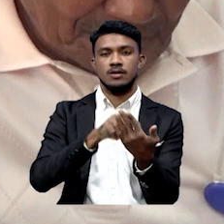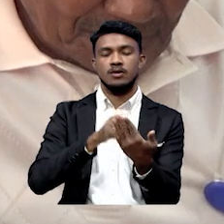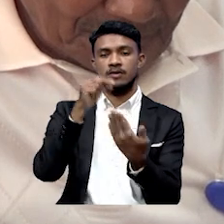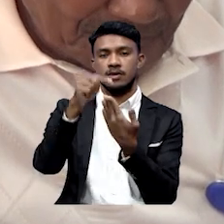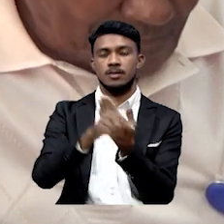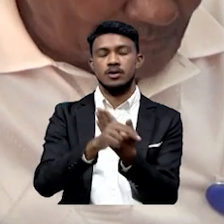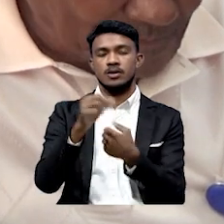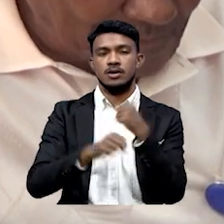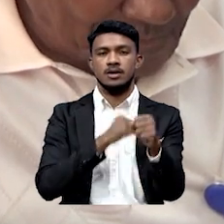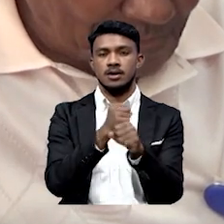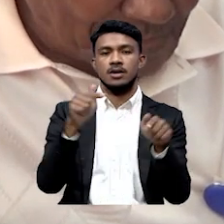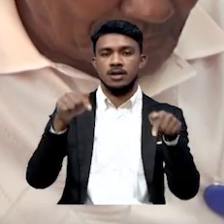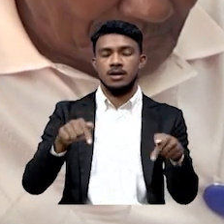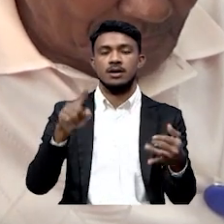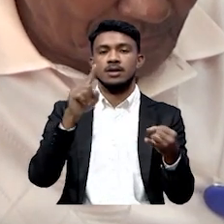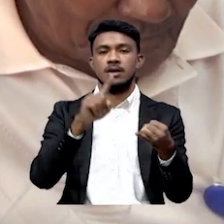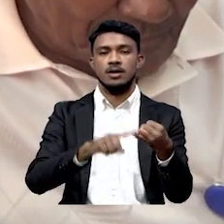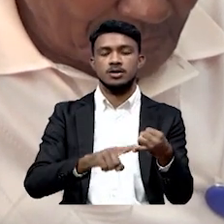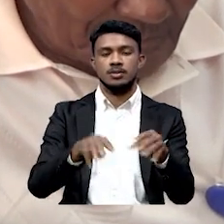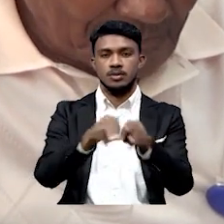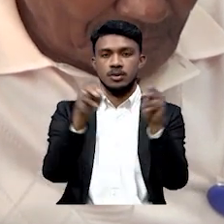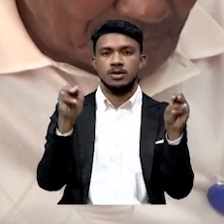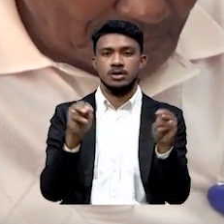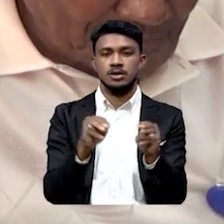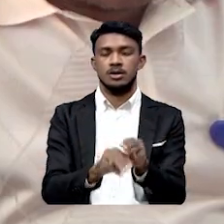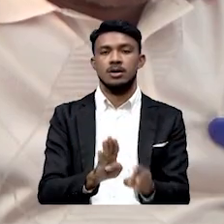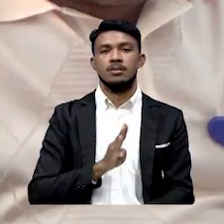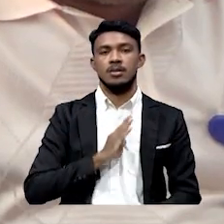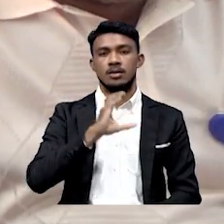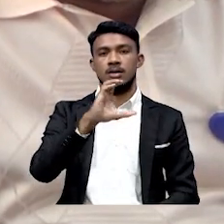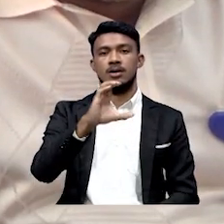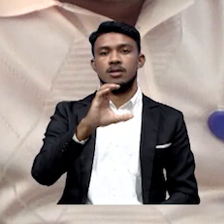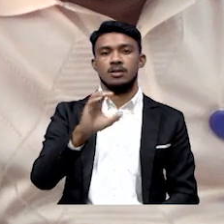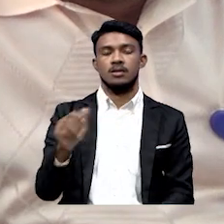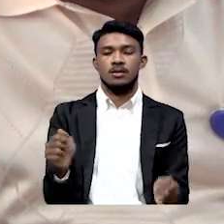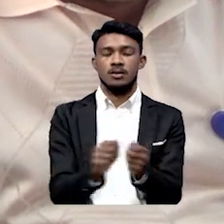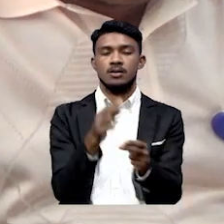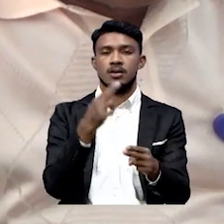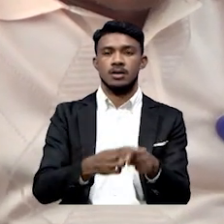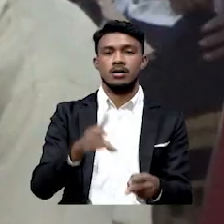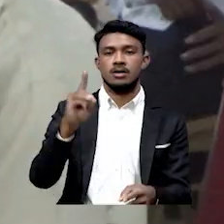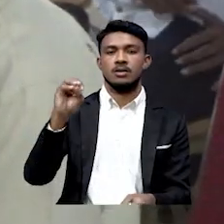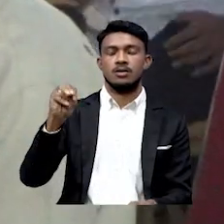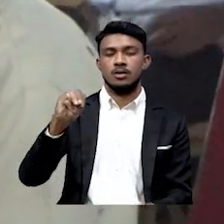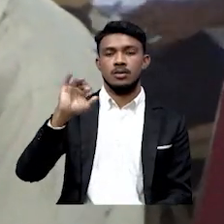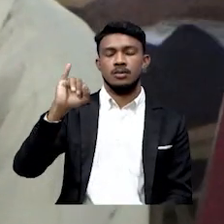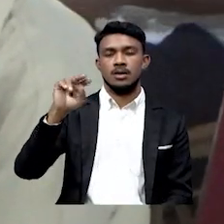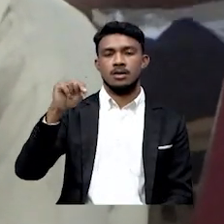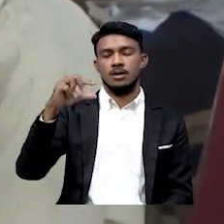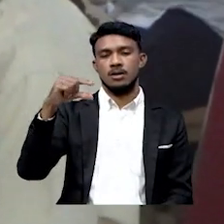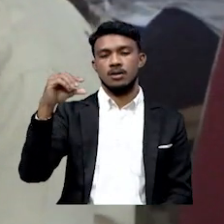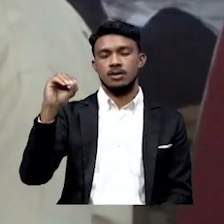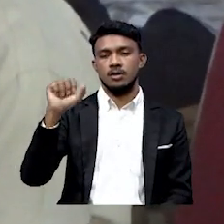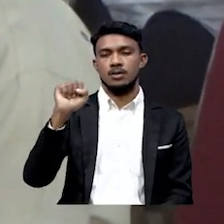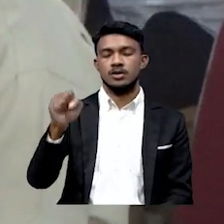tinanidané, Ikusliumaka, município Baucau. Domingos Decarmos, husuba combatente no família